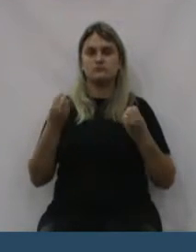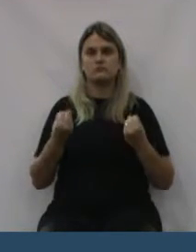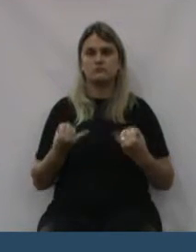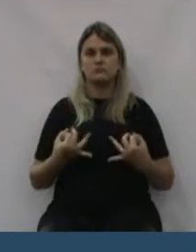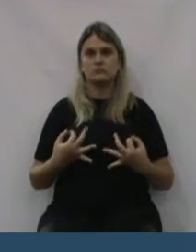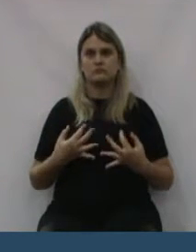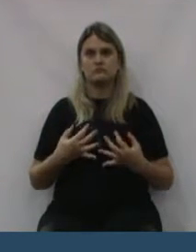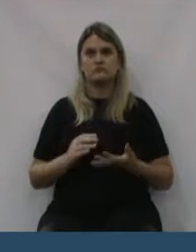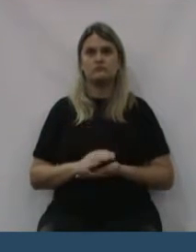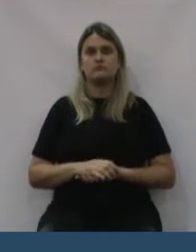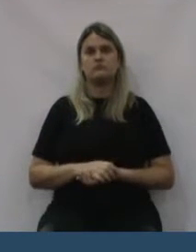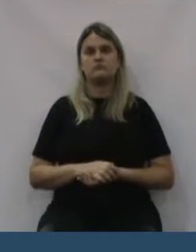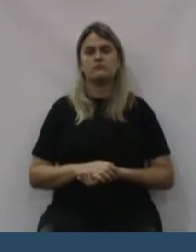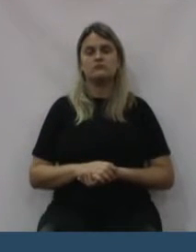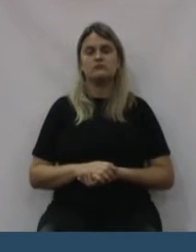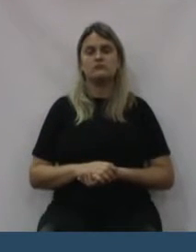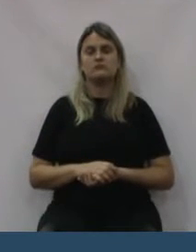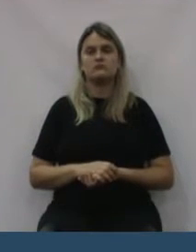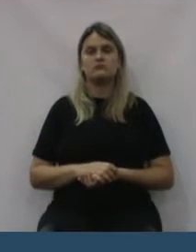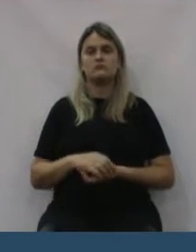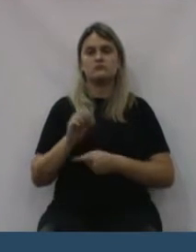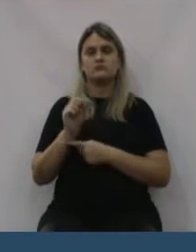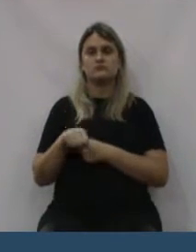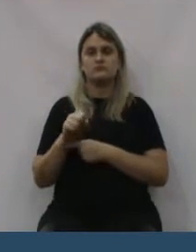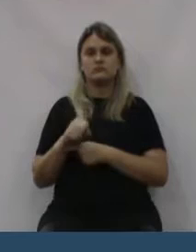doação por uma campanha eleitoral.